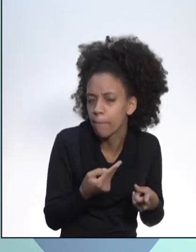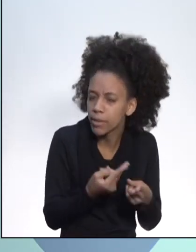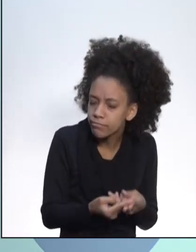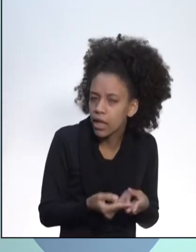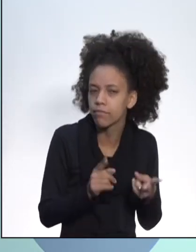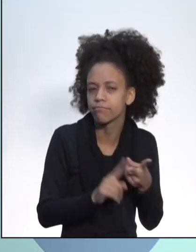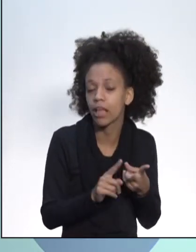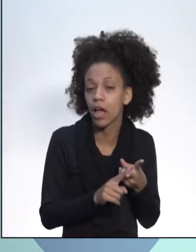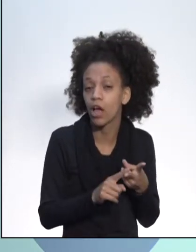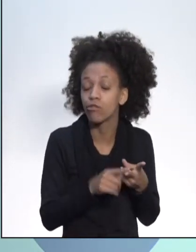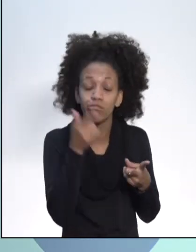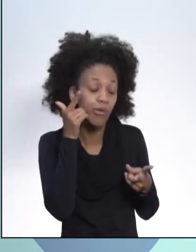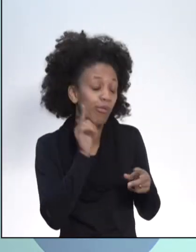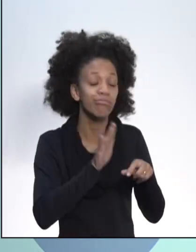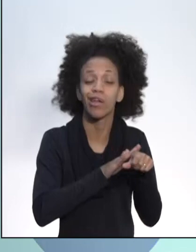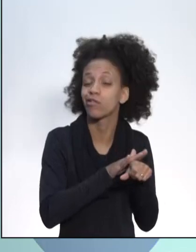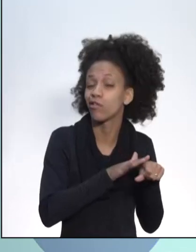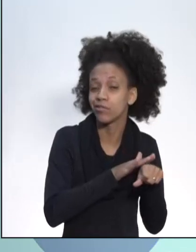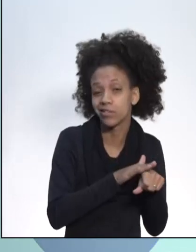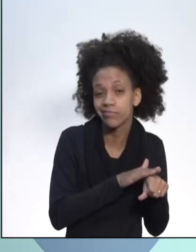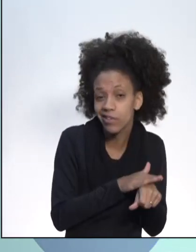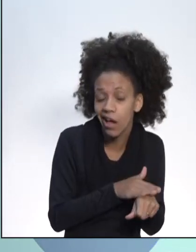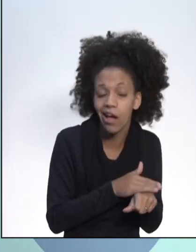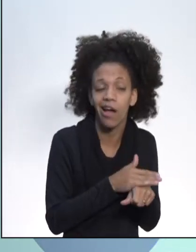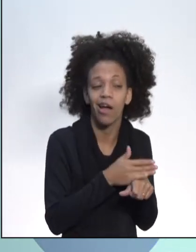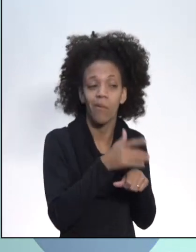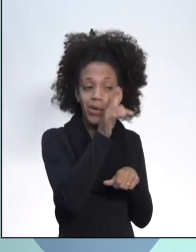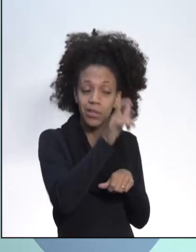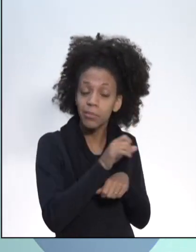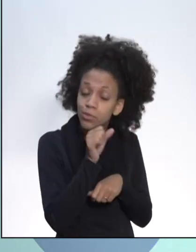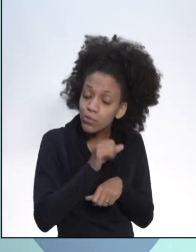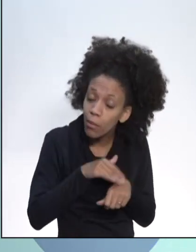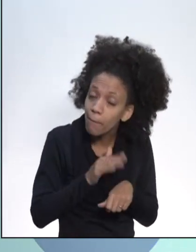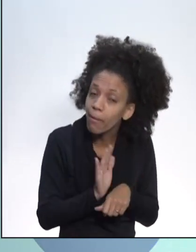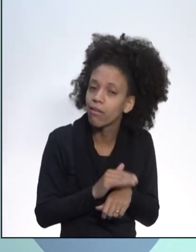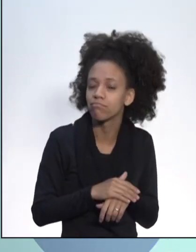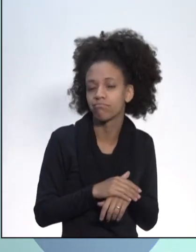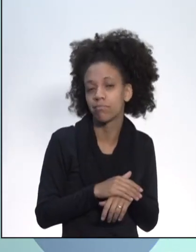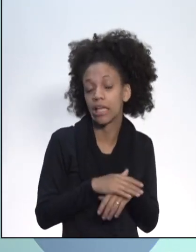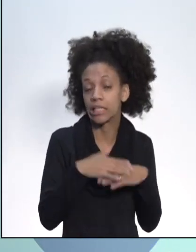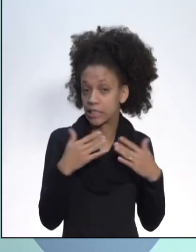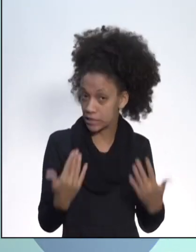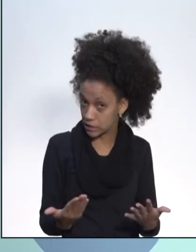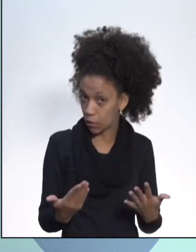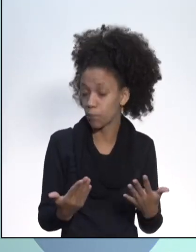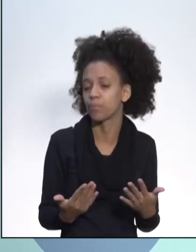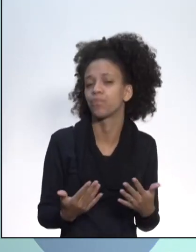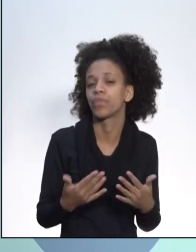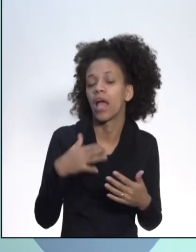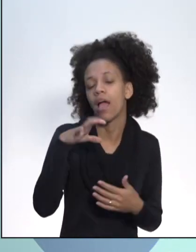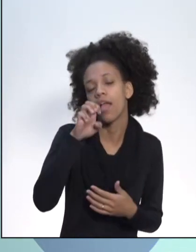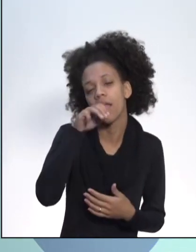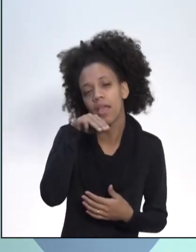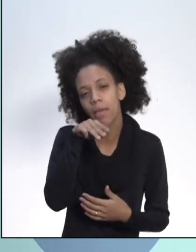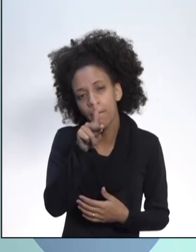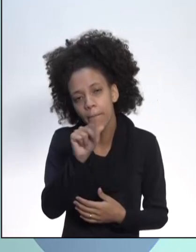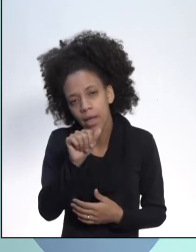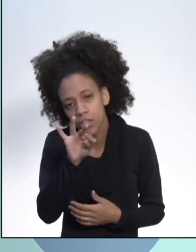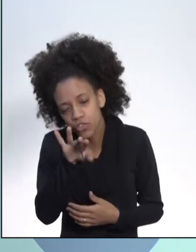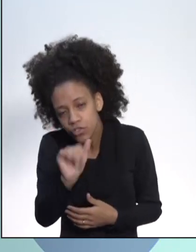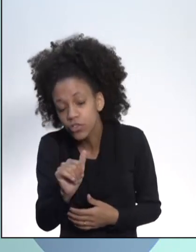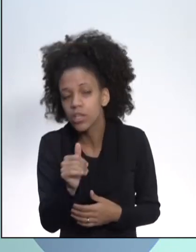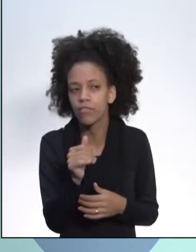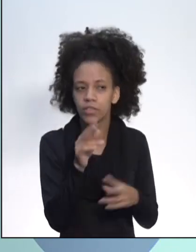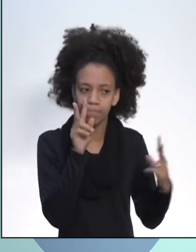conseguindo conversar com essa pessoa mais velha. Então, a empatia ela serve para isso, para você olhar, entender que ele